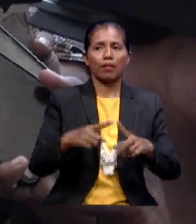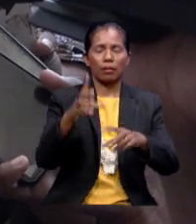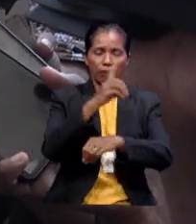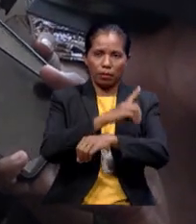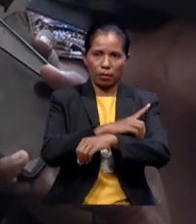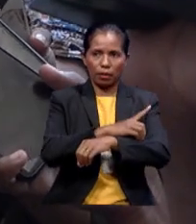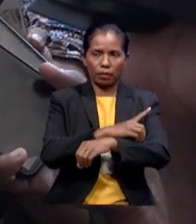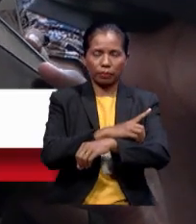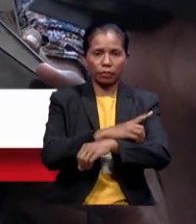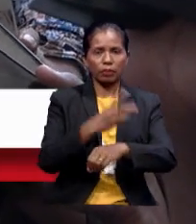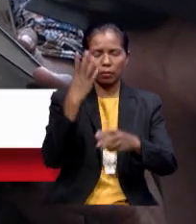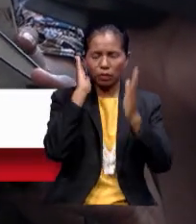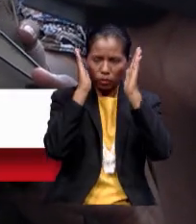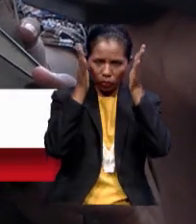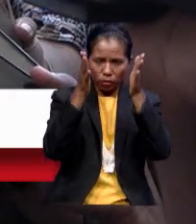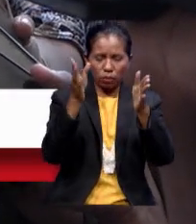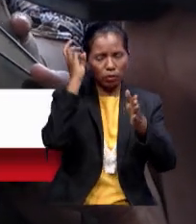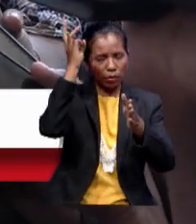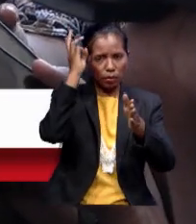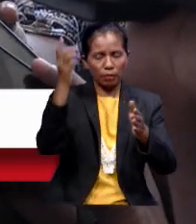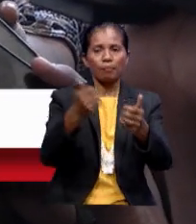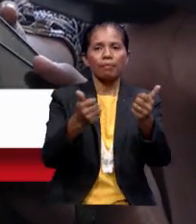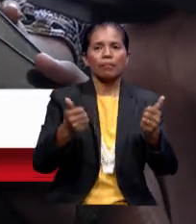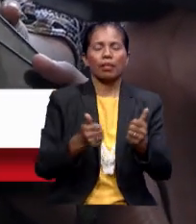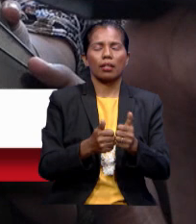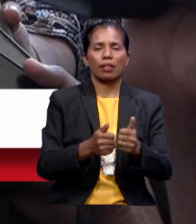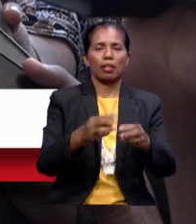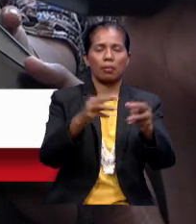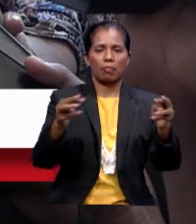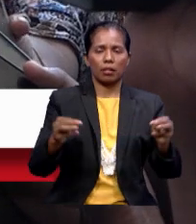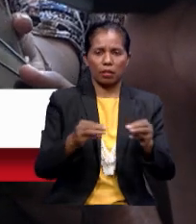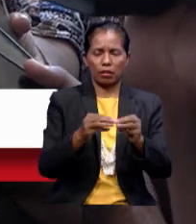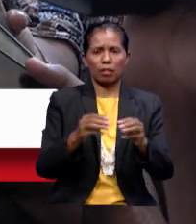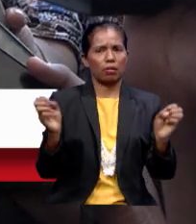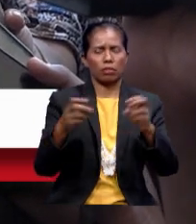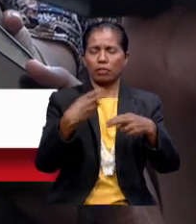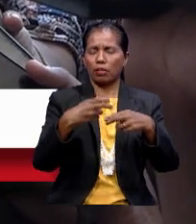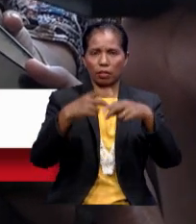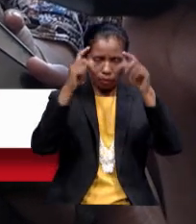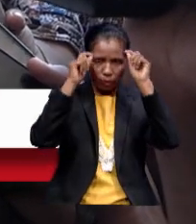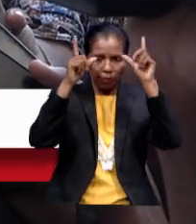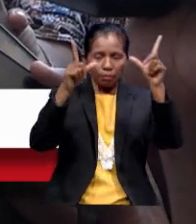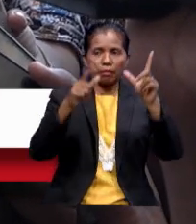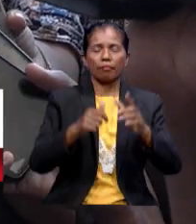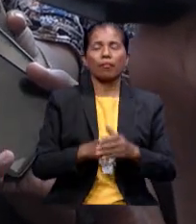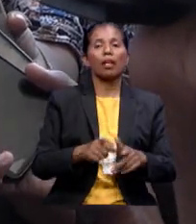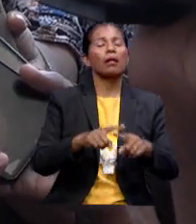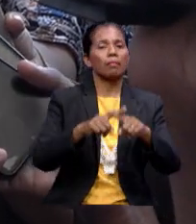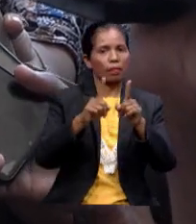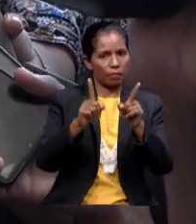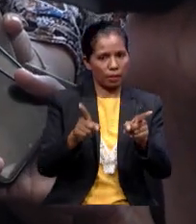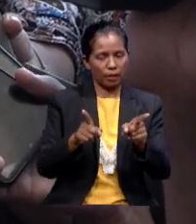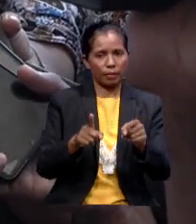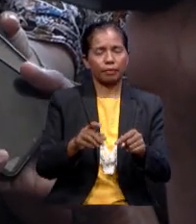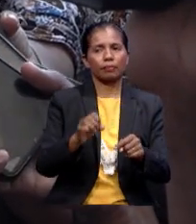fali ba arte marsiais. Arte marsiais idenel aus amiasa ba Timor. Mas, audia mas,